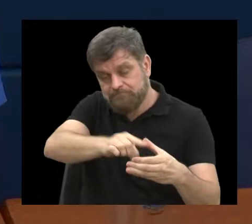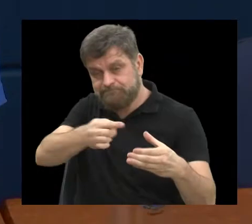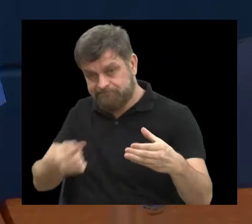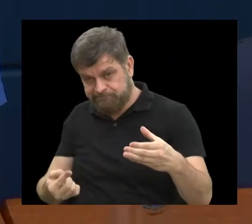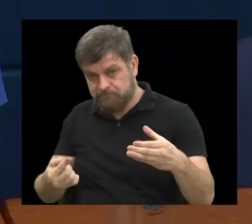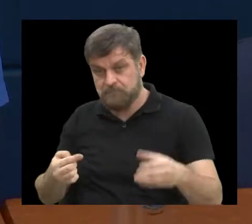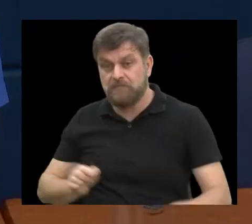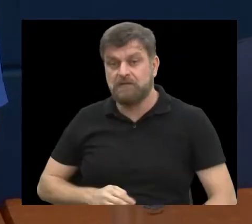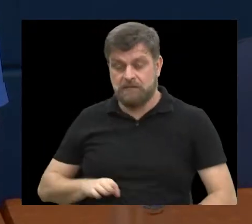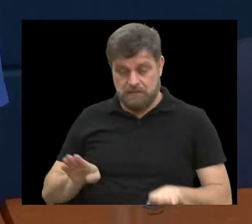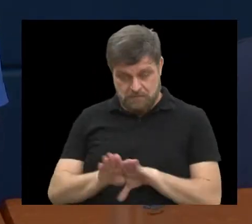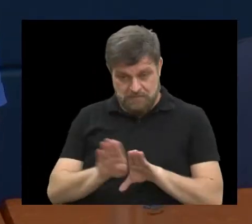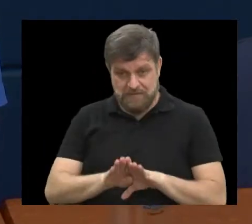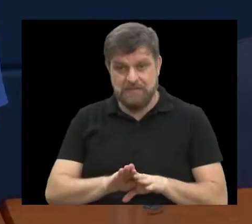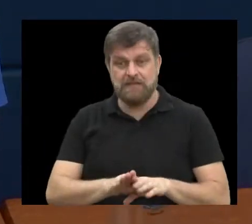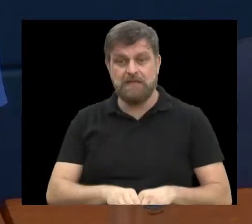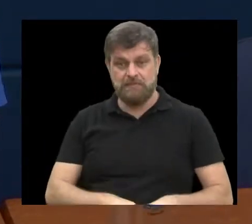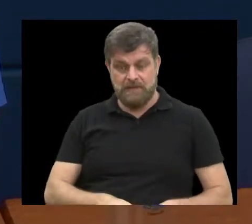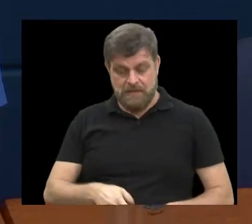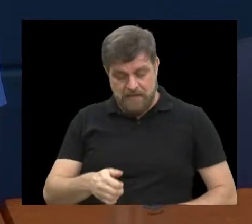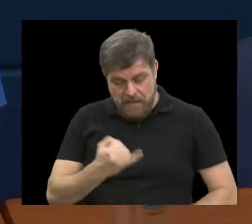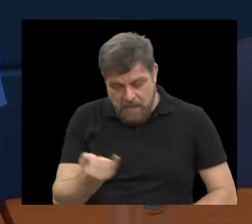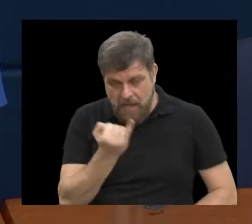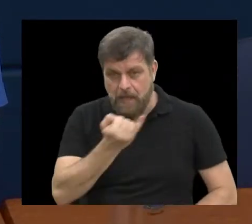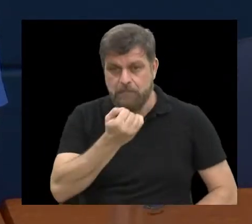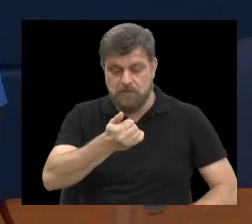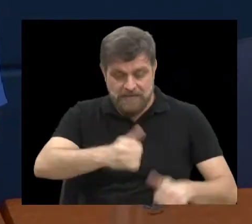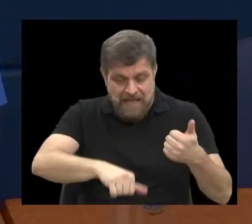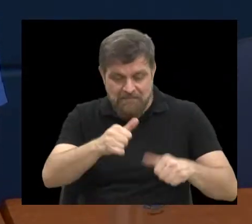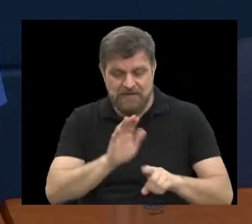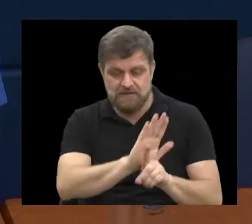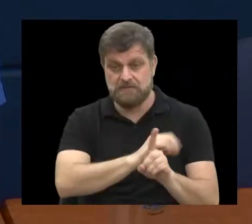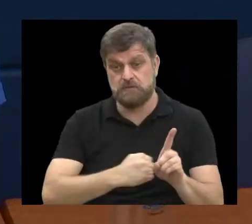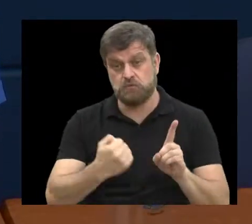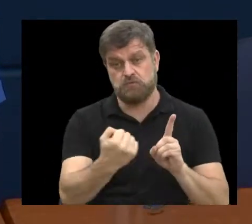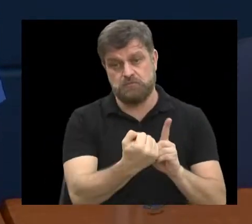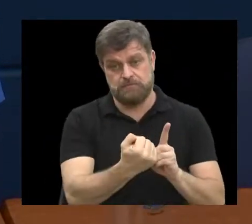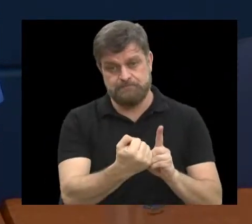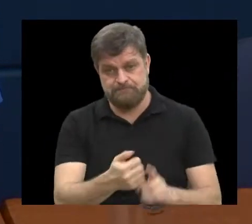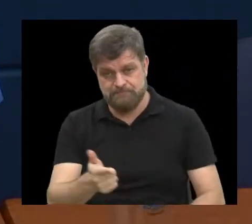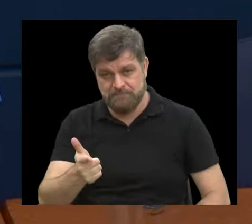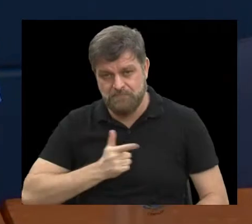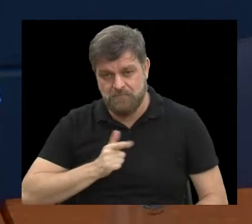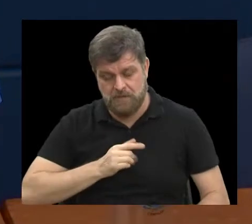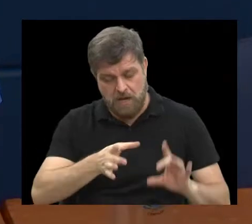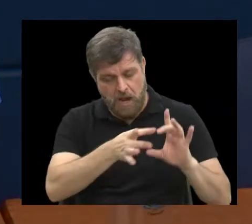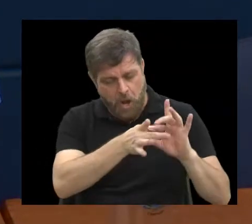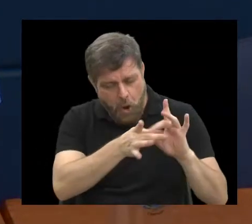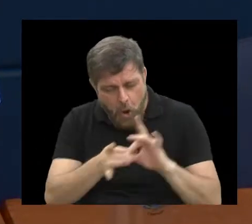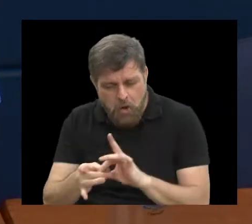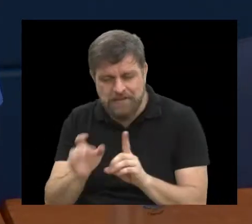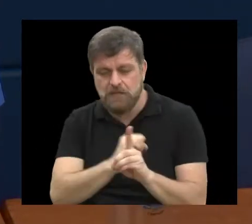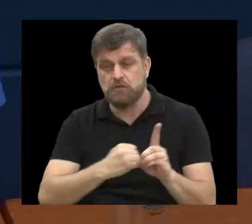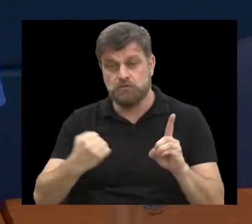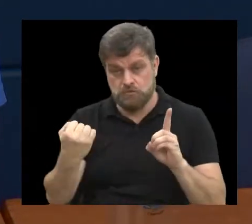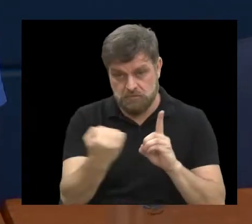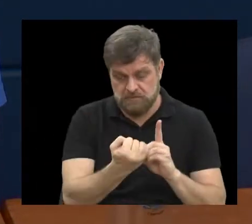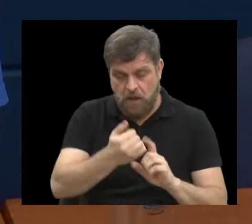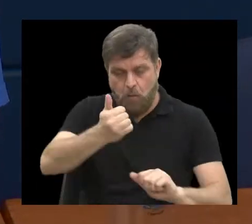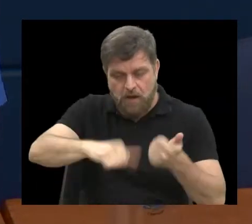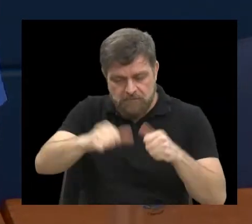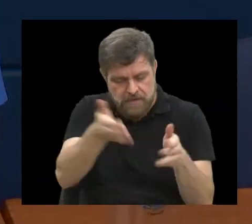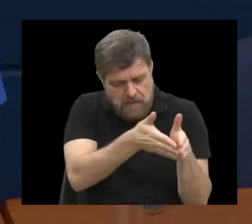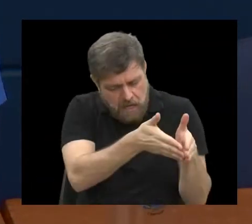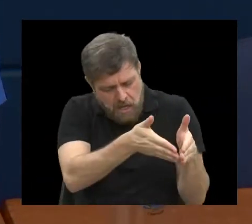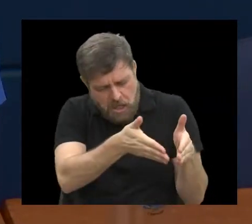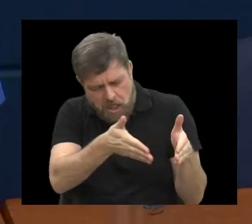entra a avaliação do serviço social junto, ok? Então, todo o contexto social ele é avaliado. Então, a